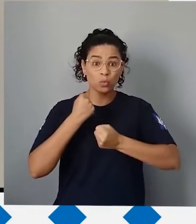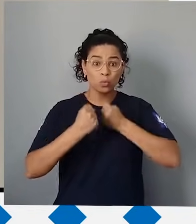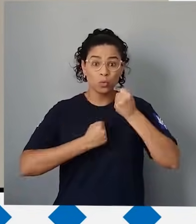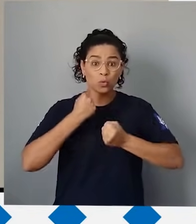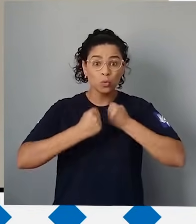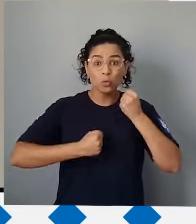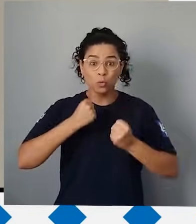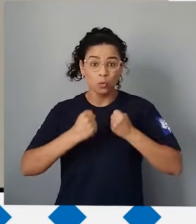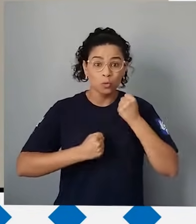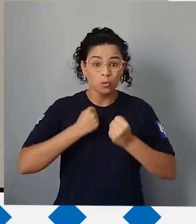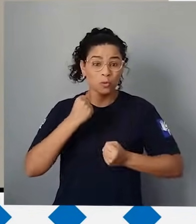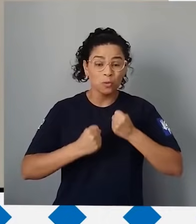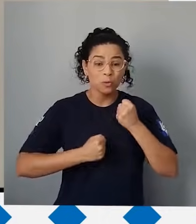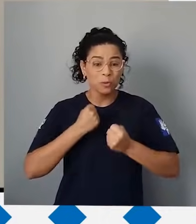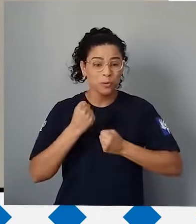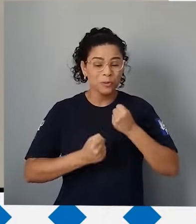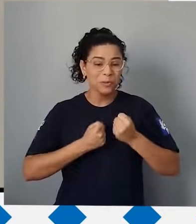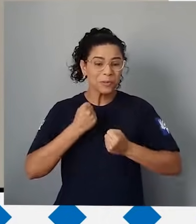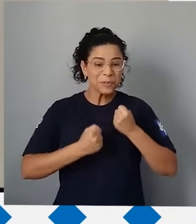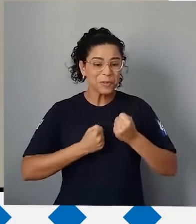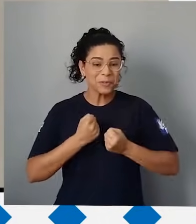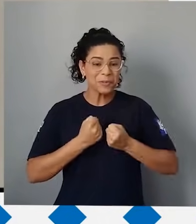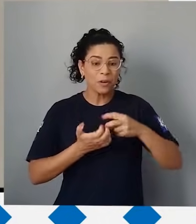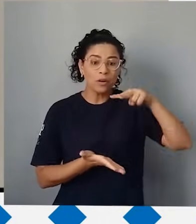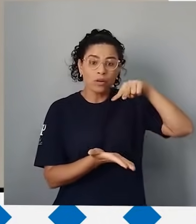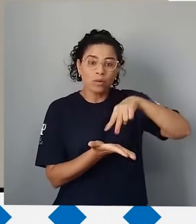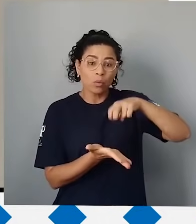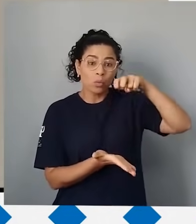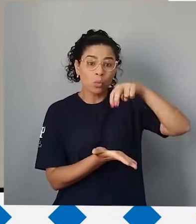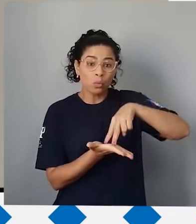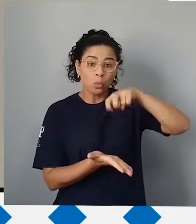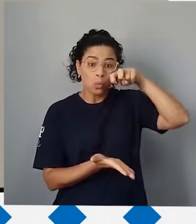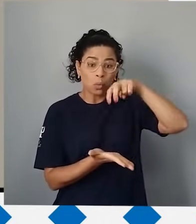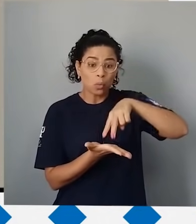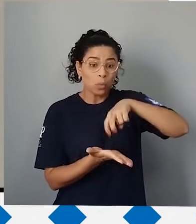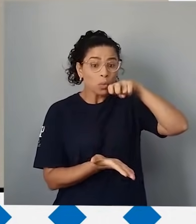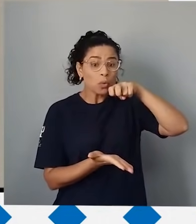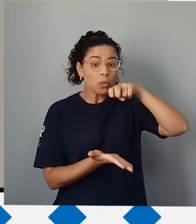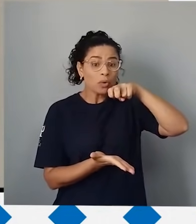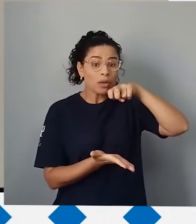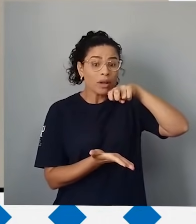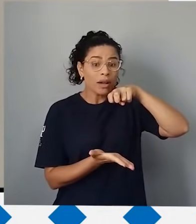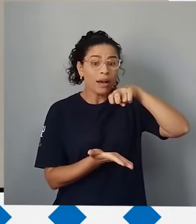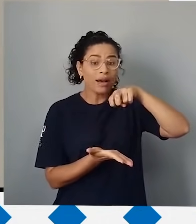kimbia, kimbia, kimbia, kimbia, ruka, ruka, ruka,